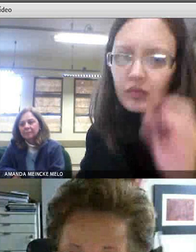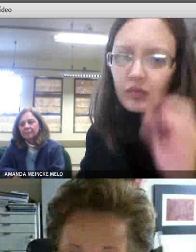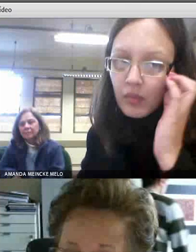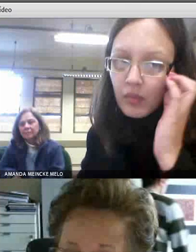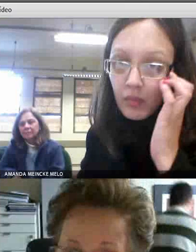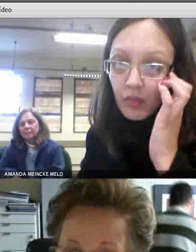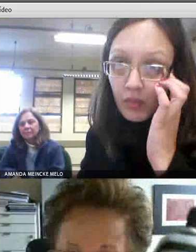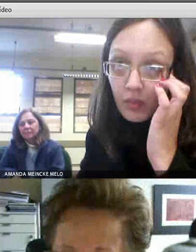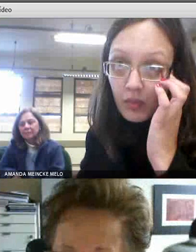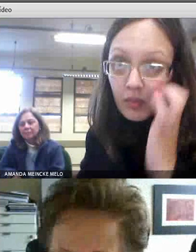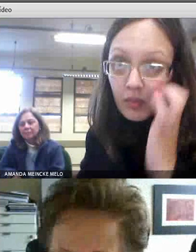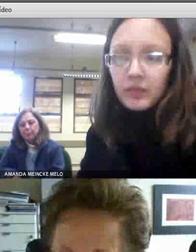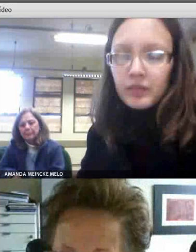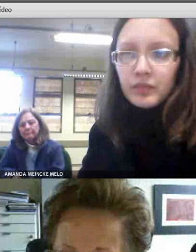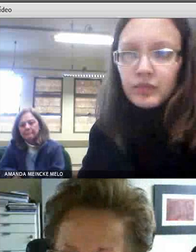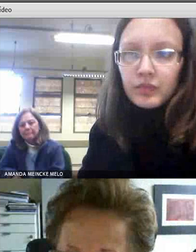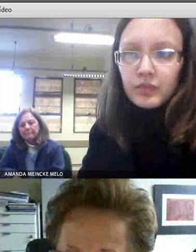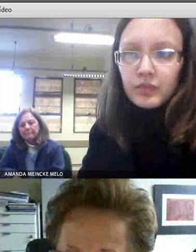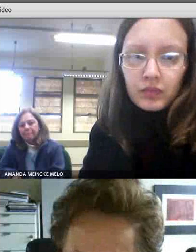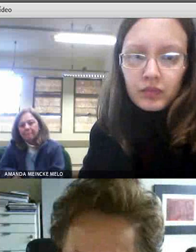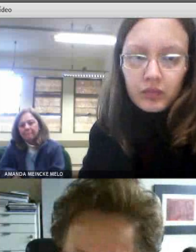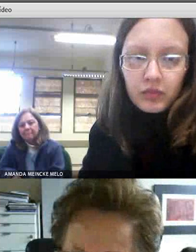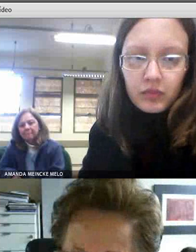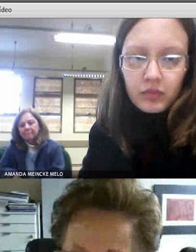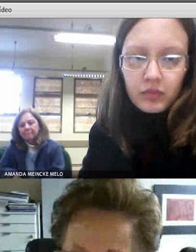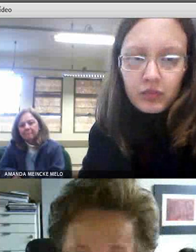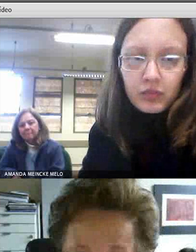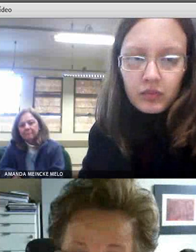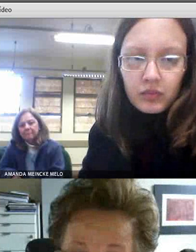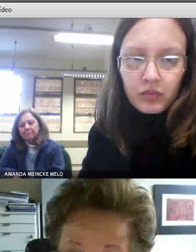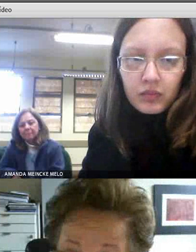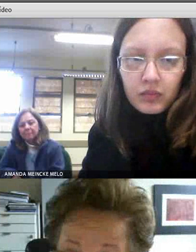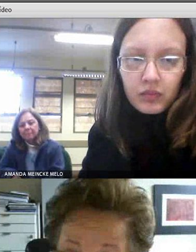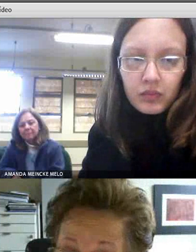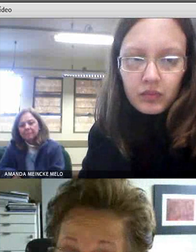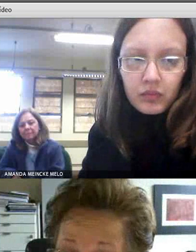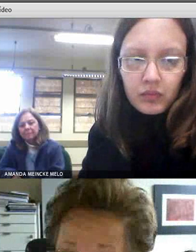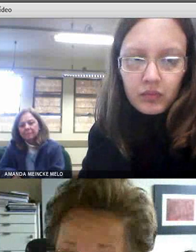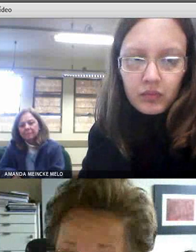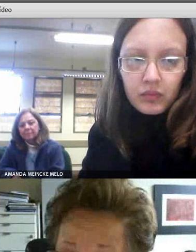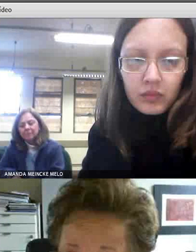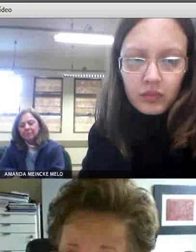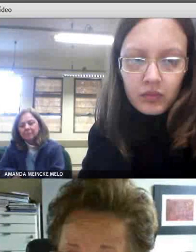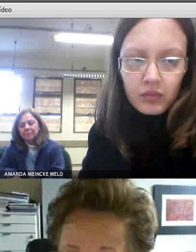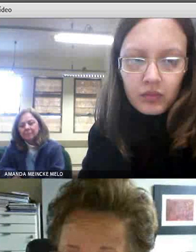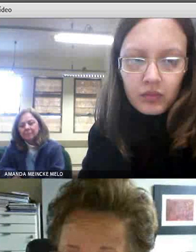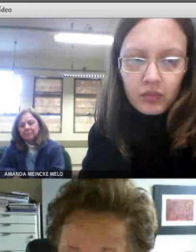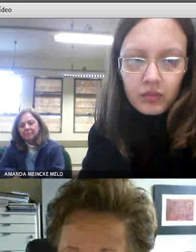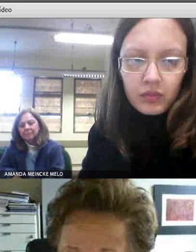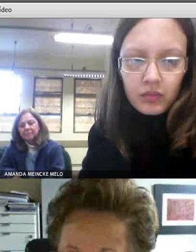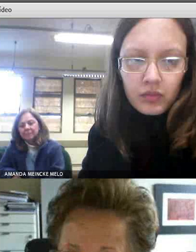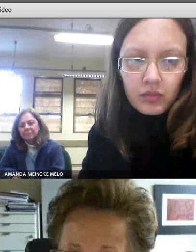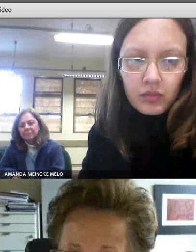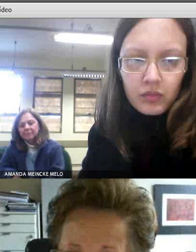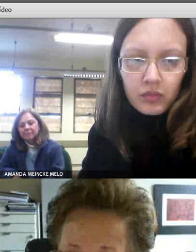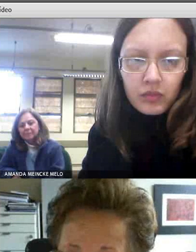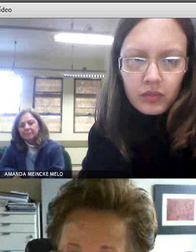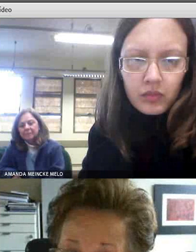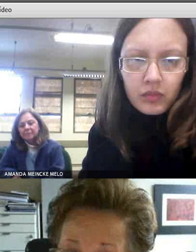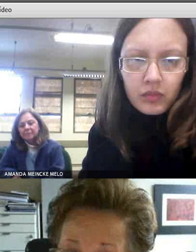uma pessoa desenvolve um software e aquilo é moda e todo mundo desenvolve, todo mundo consome. Então, por exemplo, esse software objeto de